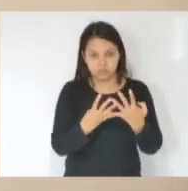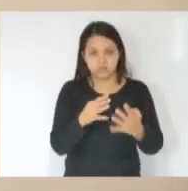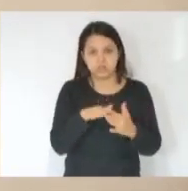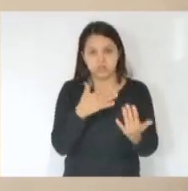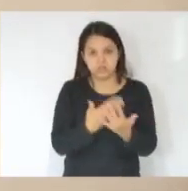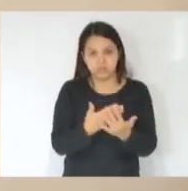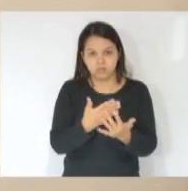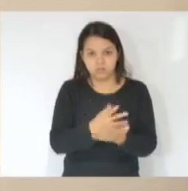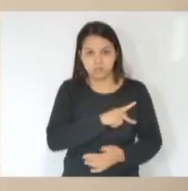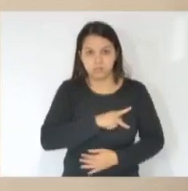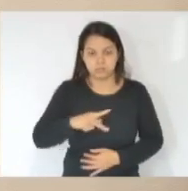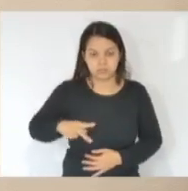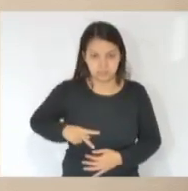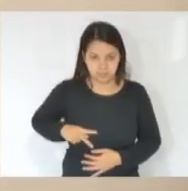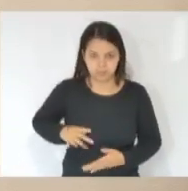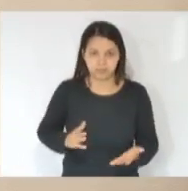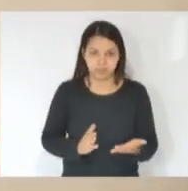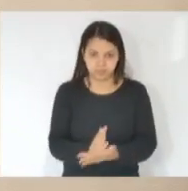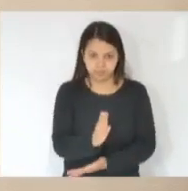aprovado. Moção